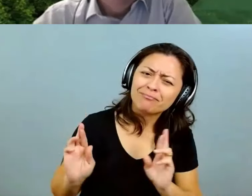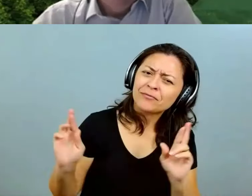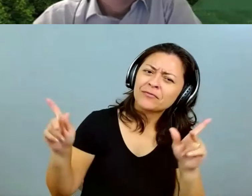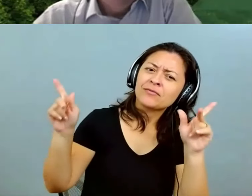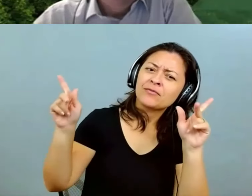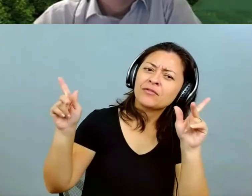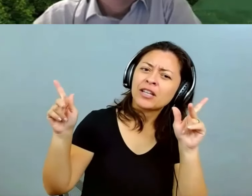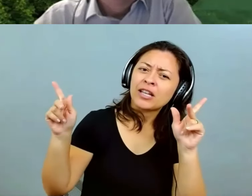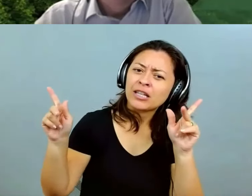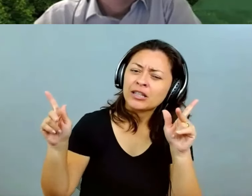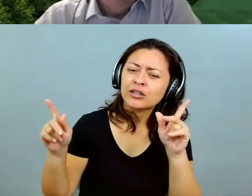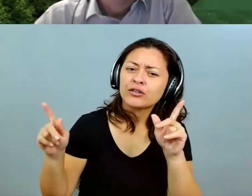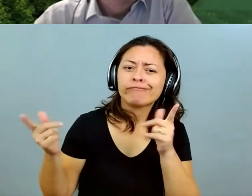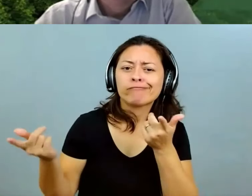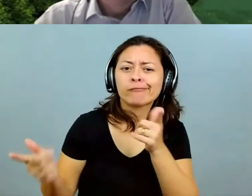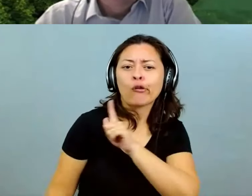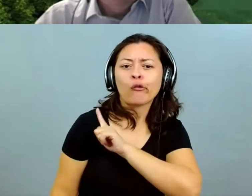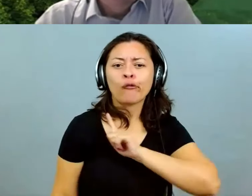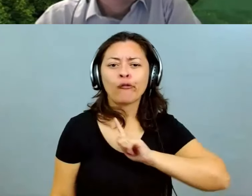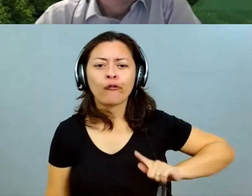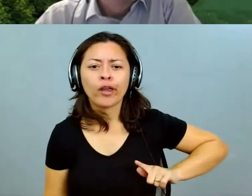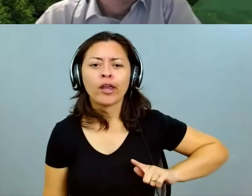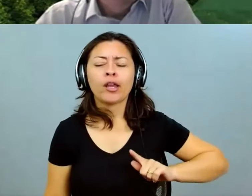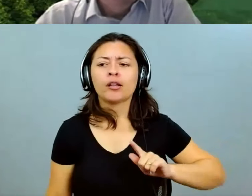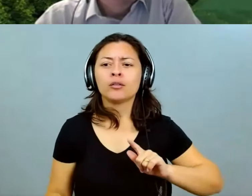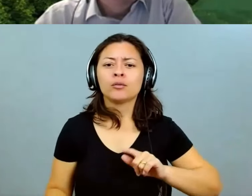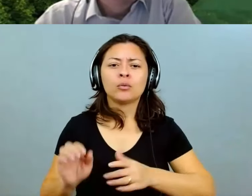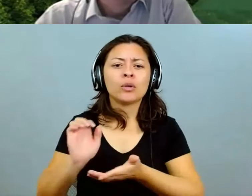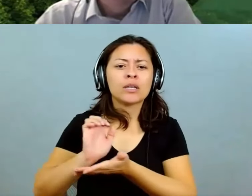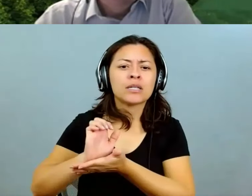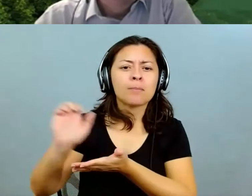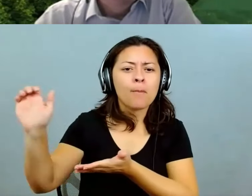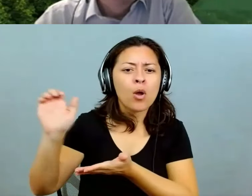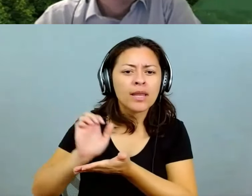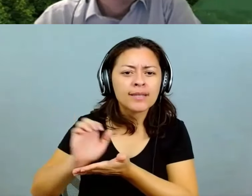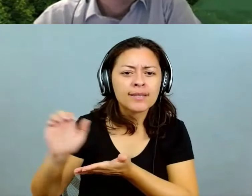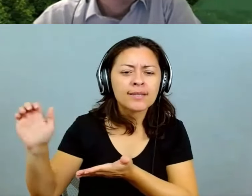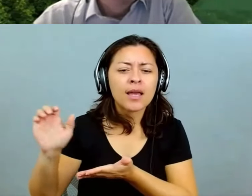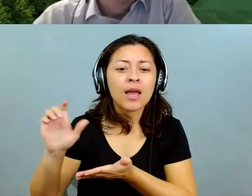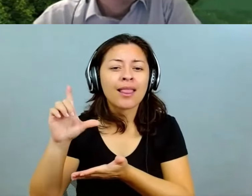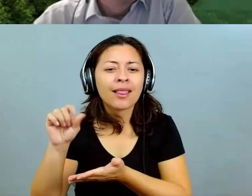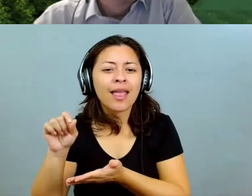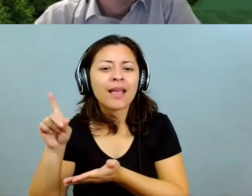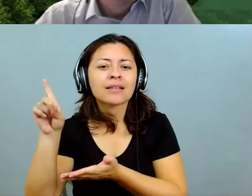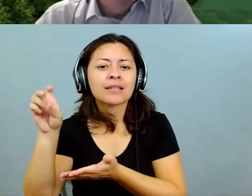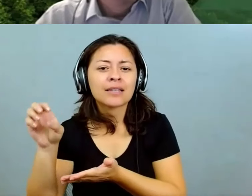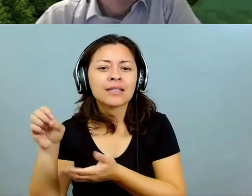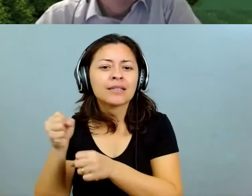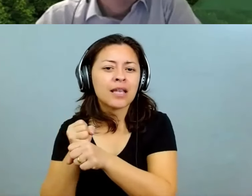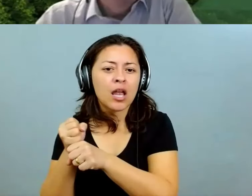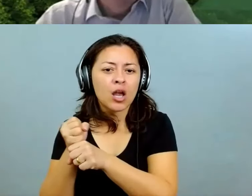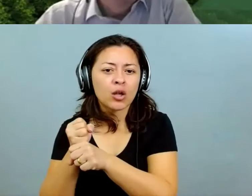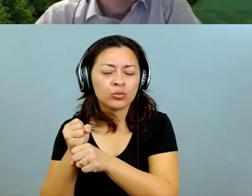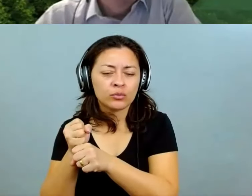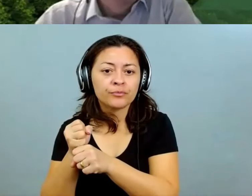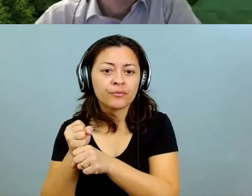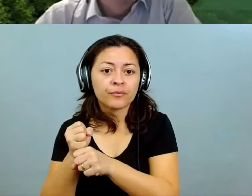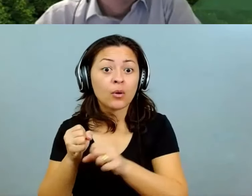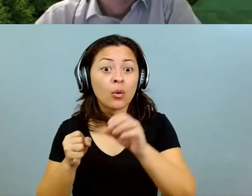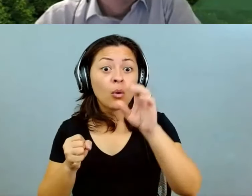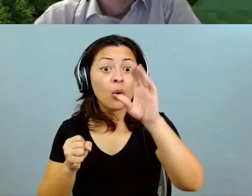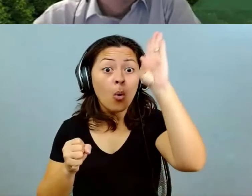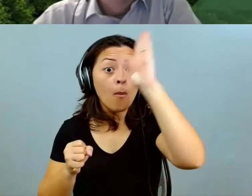pensa em termos de governo de Imposto de exportação do que foram os últimos 10 15 anos né o Brasil surfou eh muito do crescimento que o